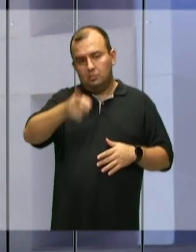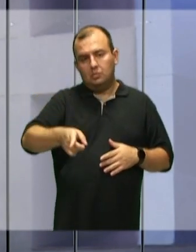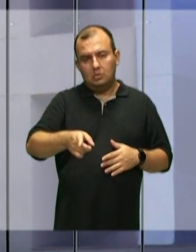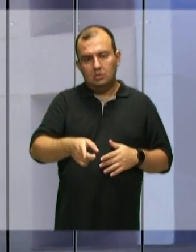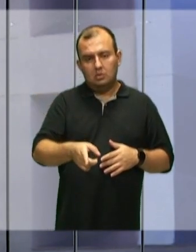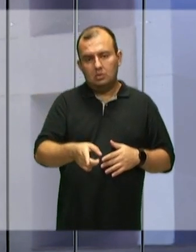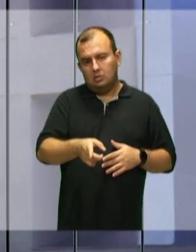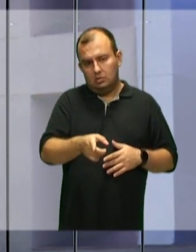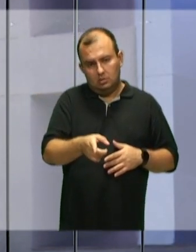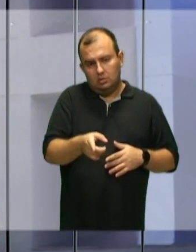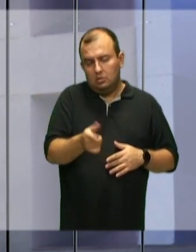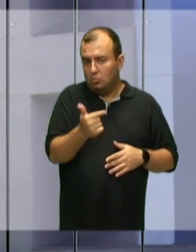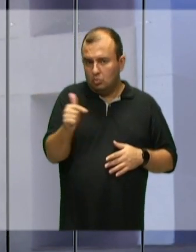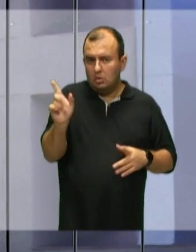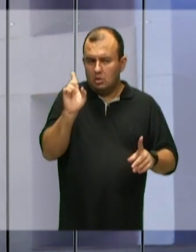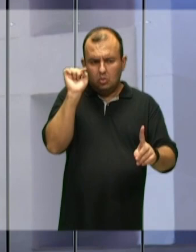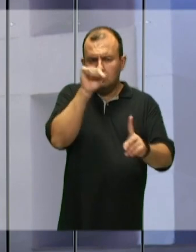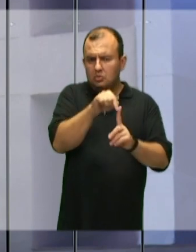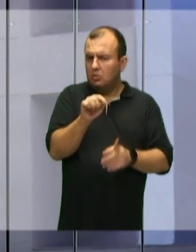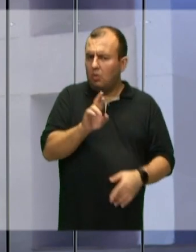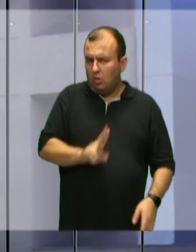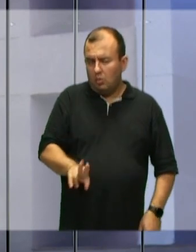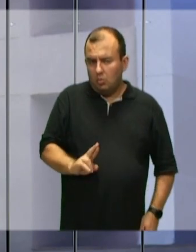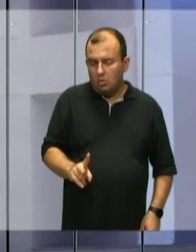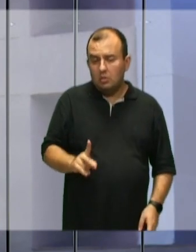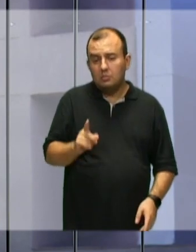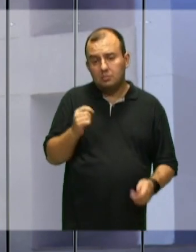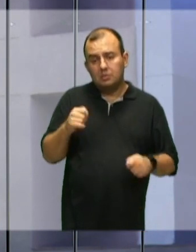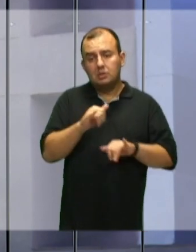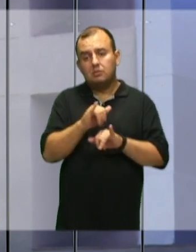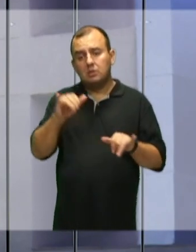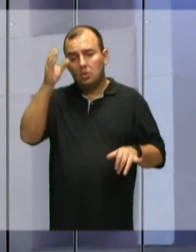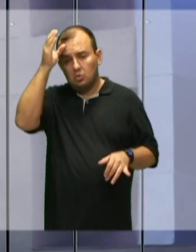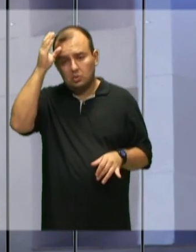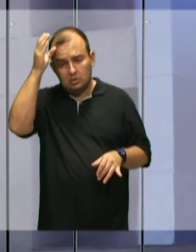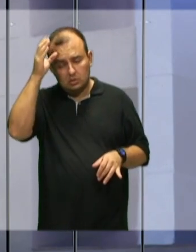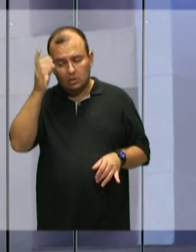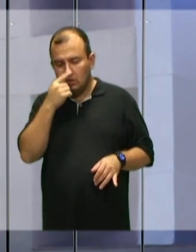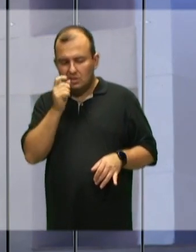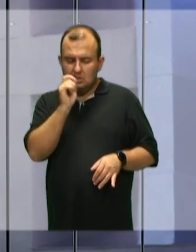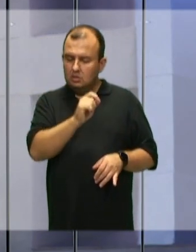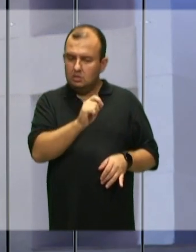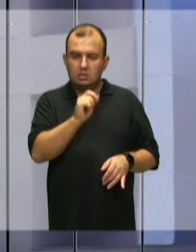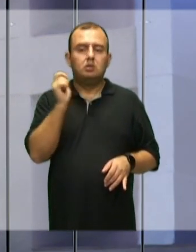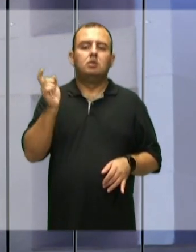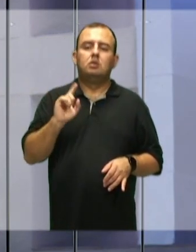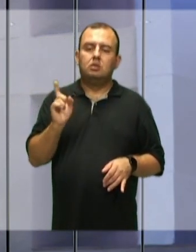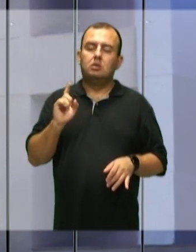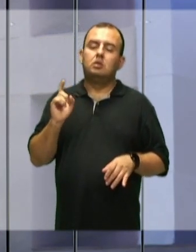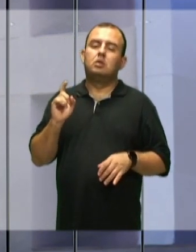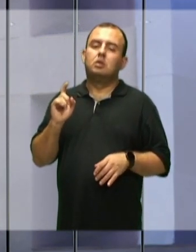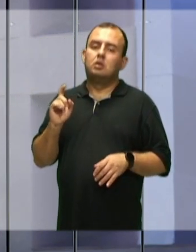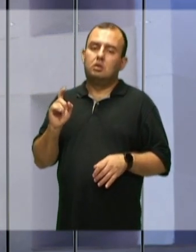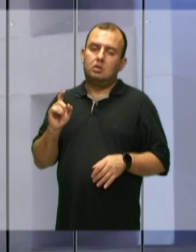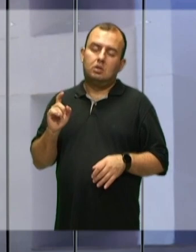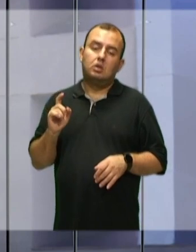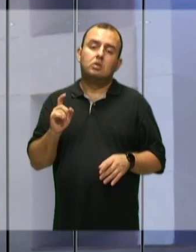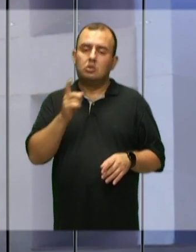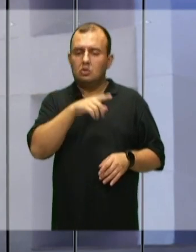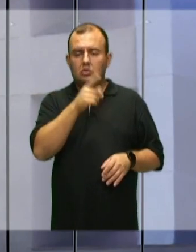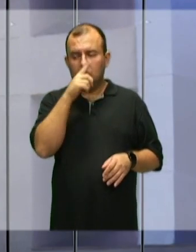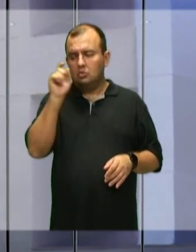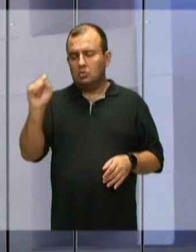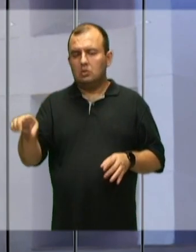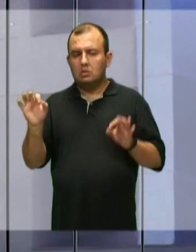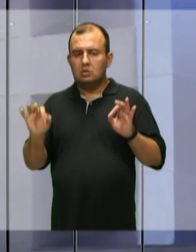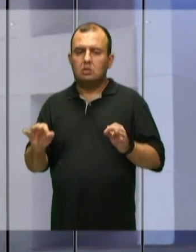nem é esse o objetivo mas ela tem sim como conscientizar para que as pessoas não joguem o lixo nos terrenos baldios para que elas derem o descarte correto eu